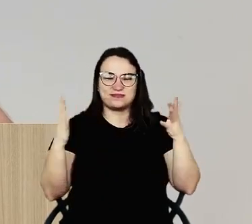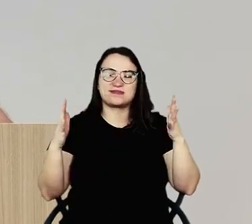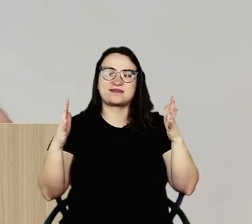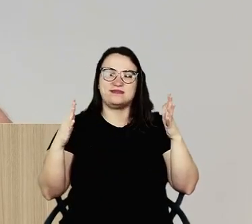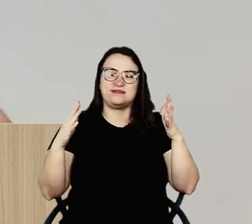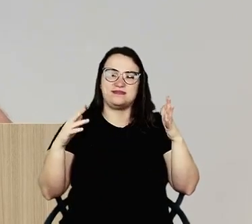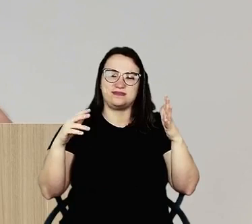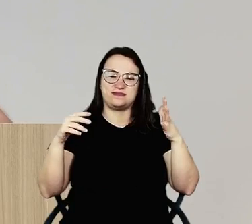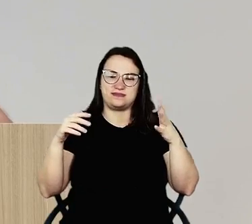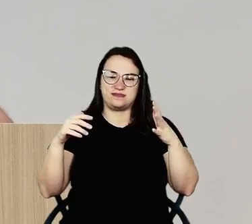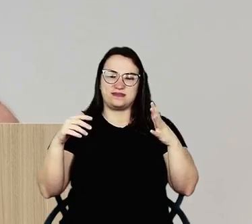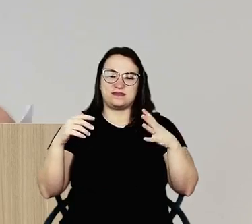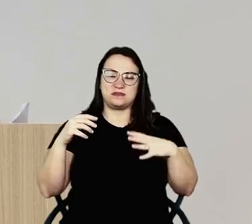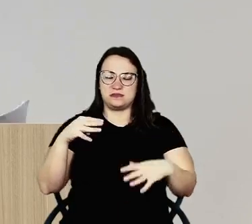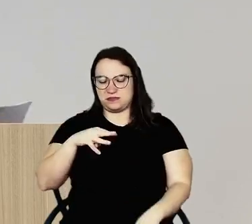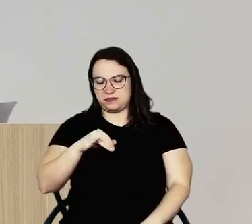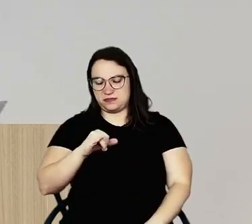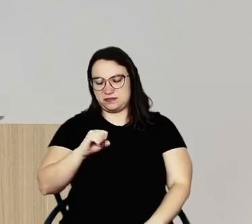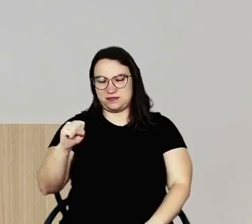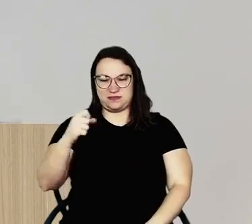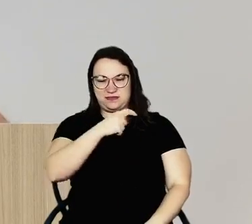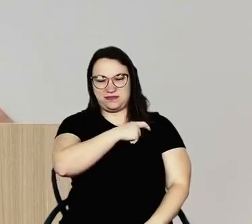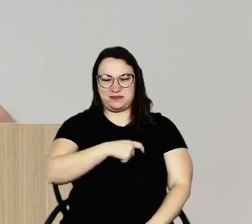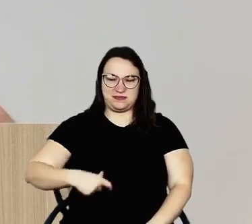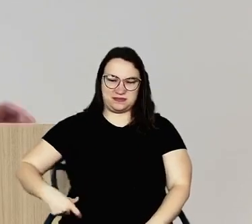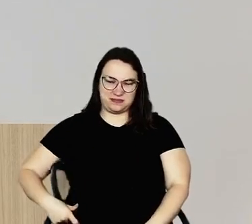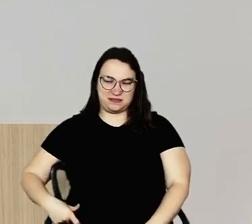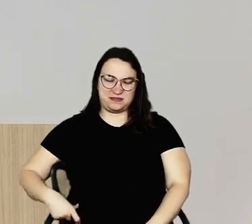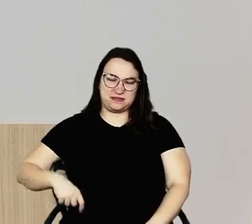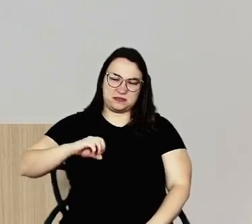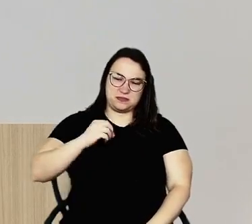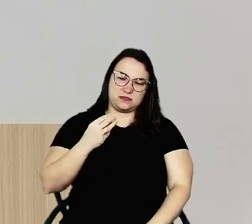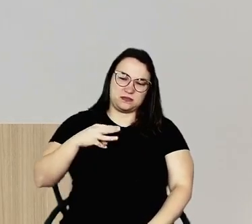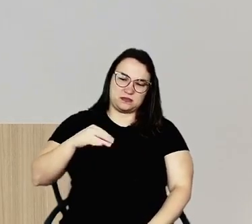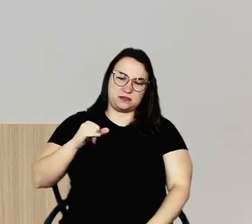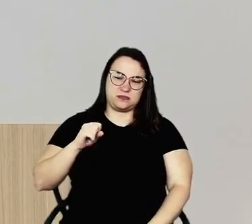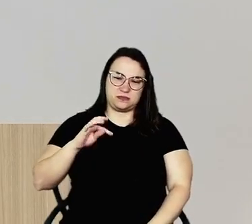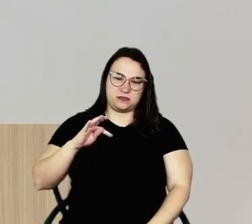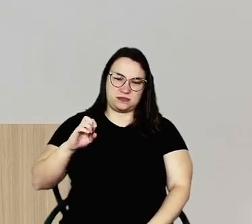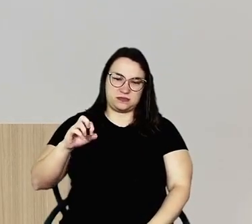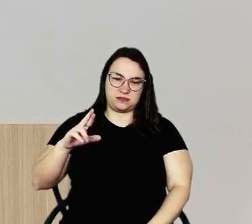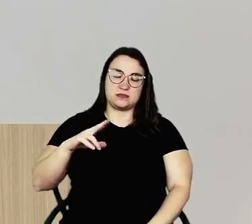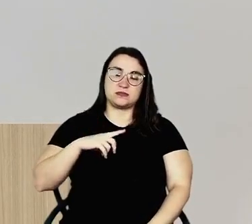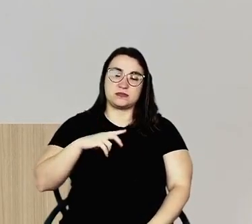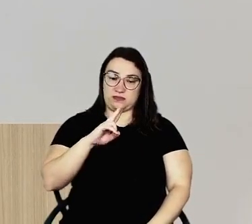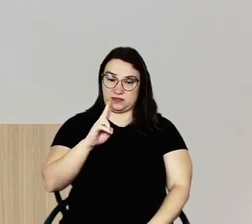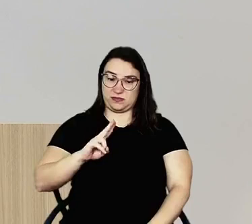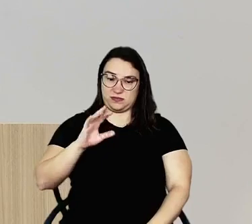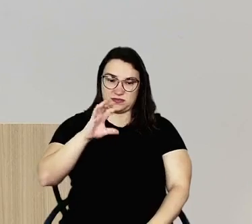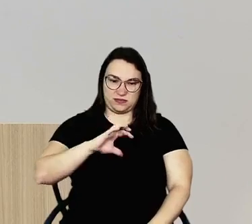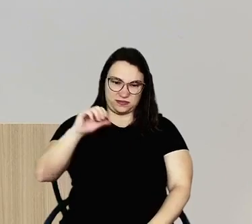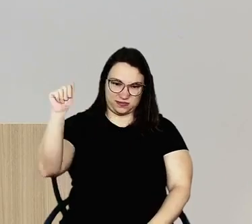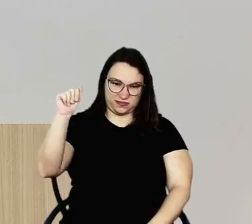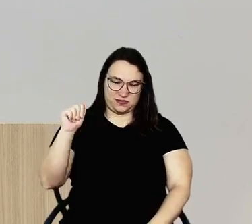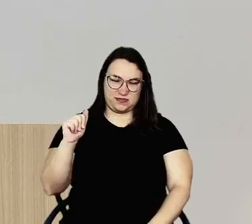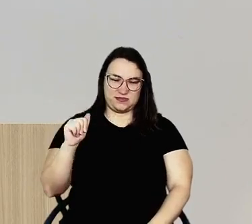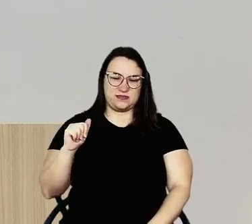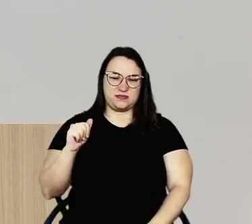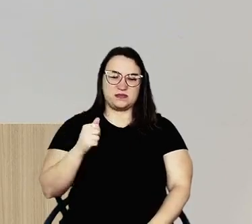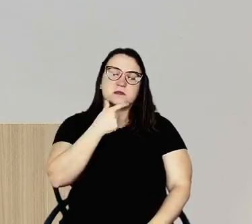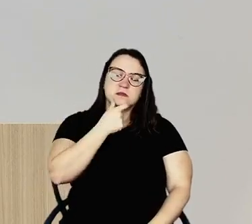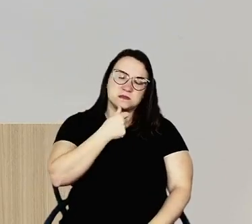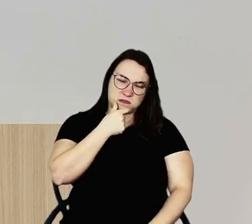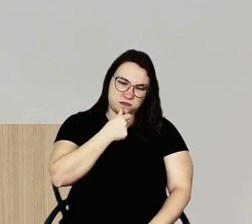se tornar Miss ou Mister E aí eu peguei aqui com a Maria Valdir o nome dos Campeões aqui ó Miss melhor idade